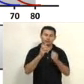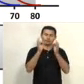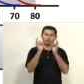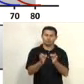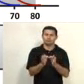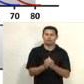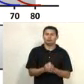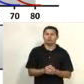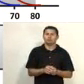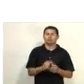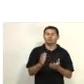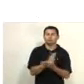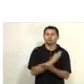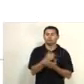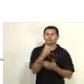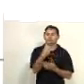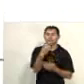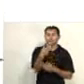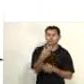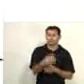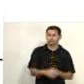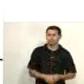exatamente a mesma para a situação 1 e 2.